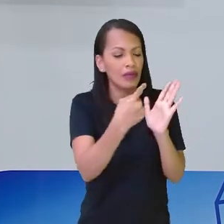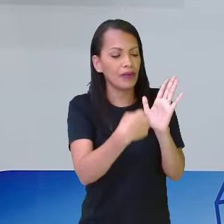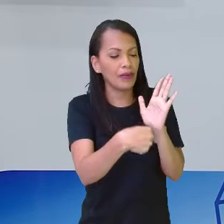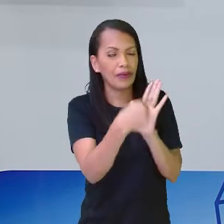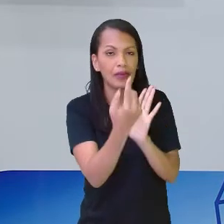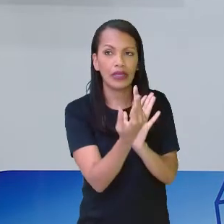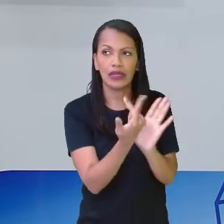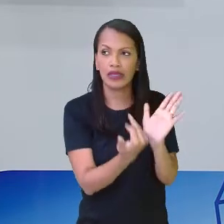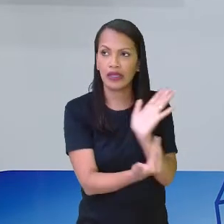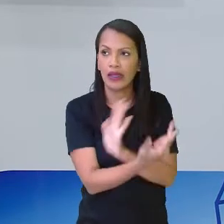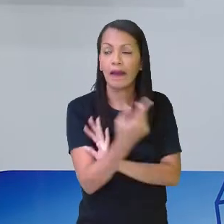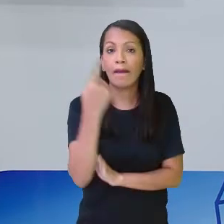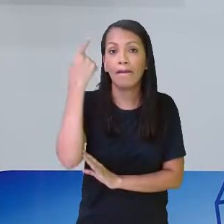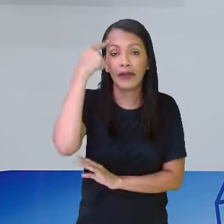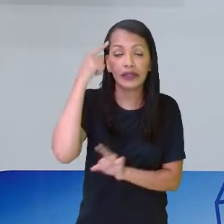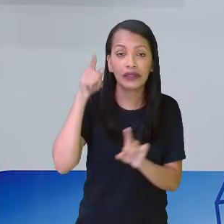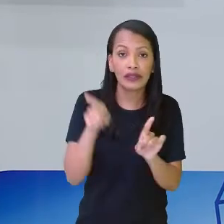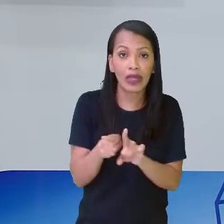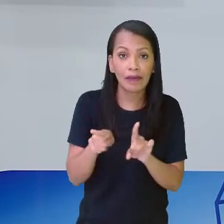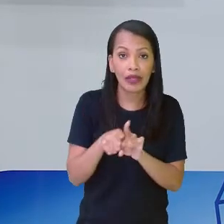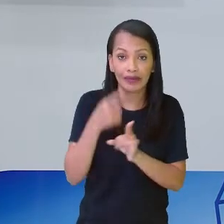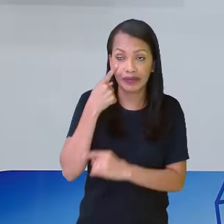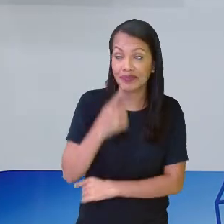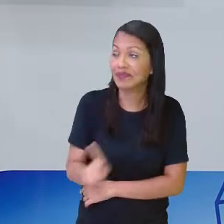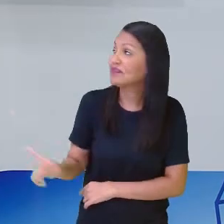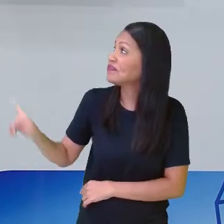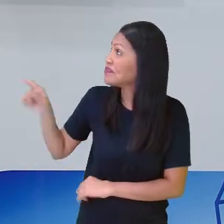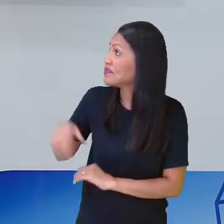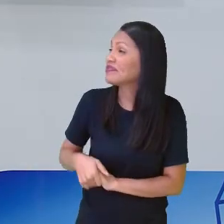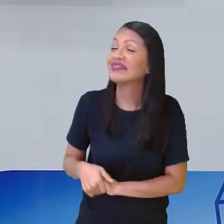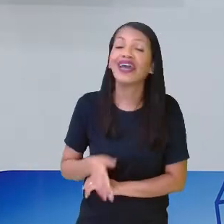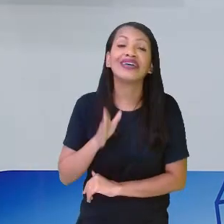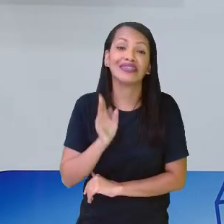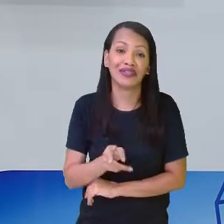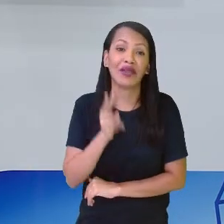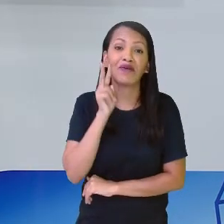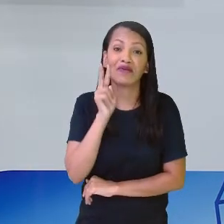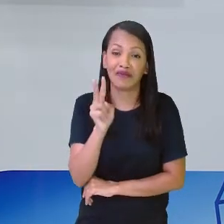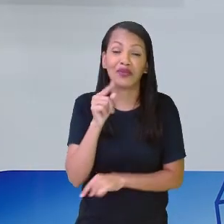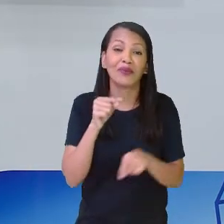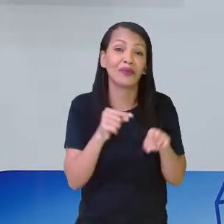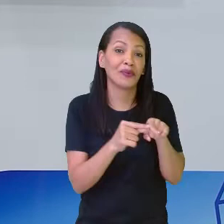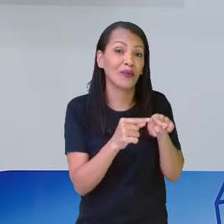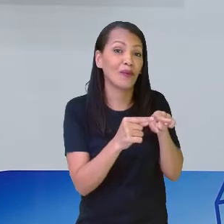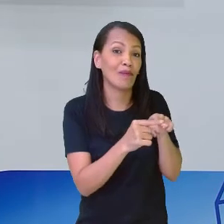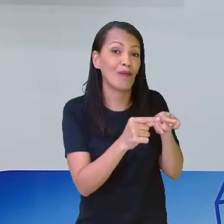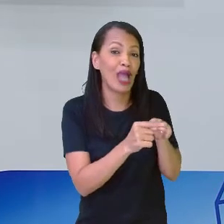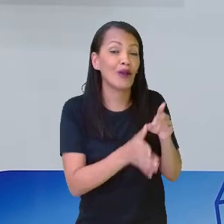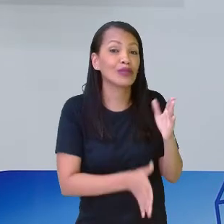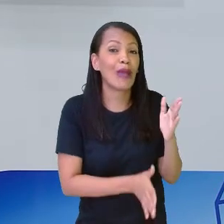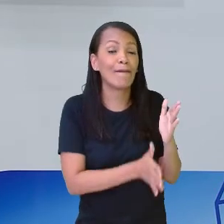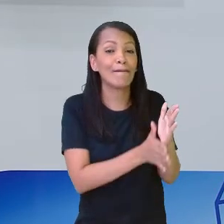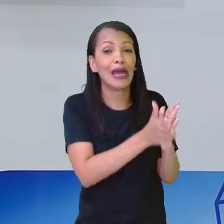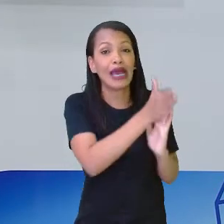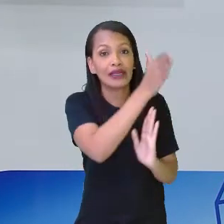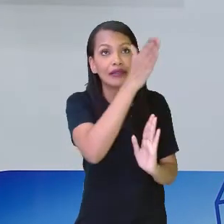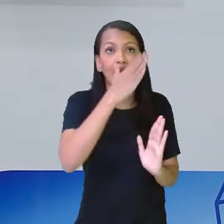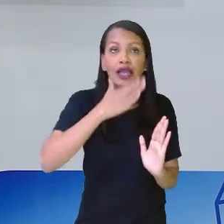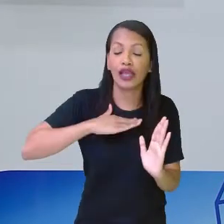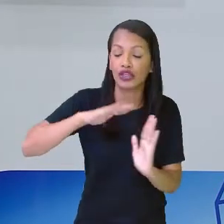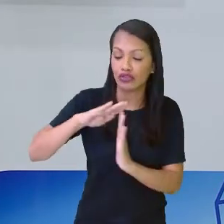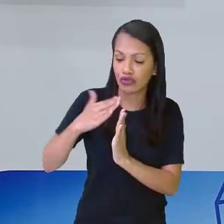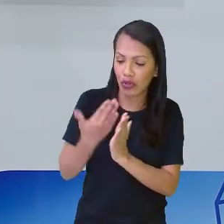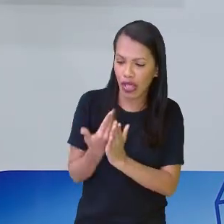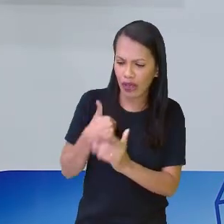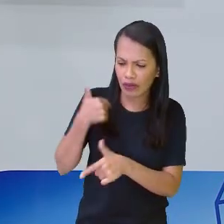xilogravura e com certeza você já deve ter visto aí na sua cidade, no seu bairro, nos muros aí. Escola que eu trabalhava há um